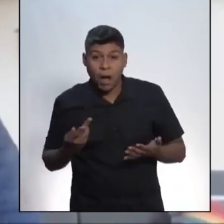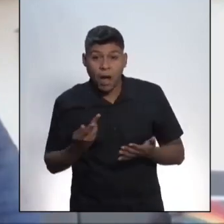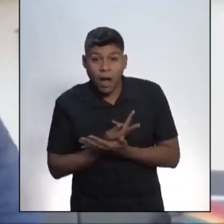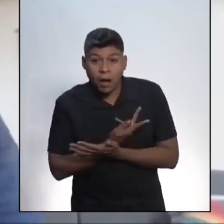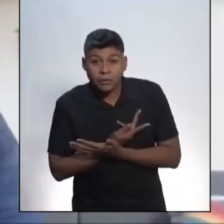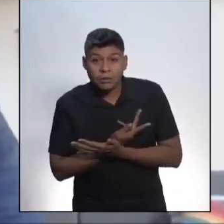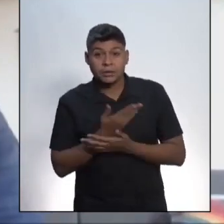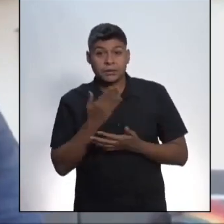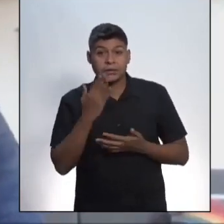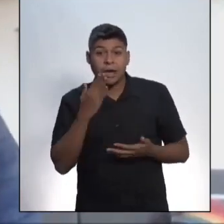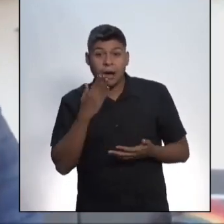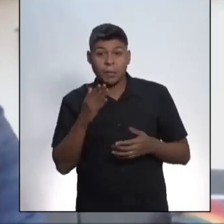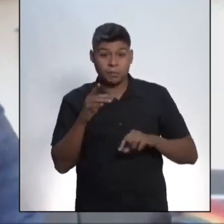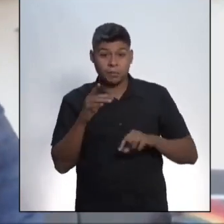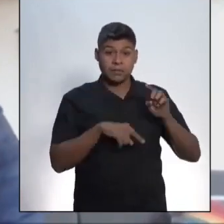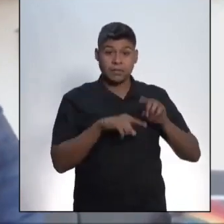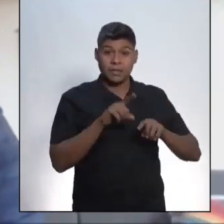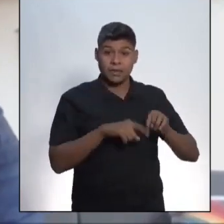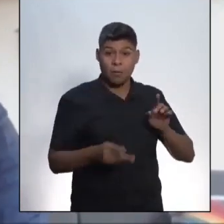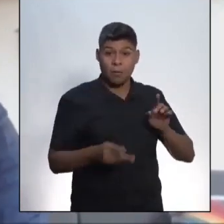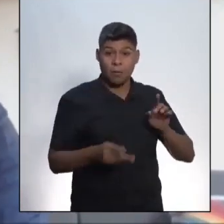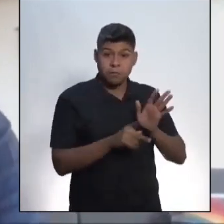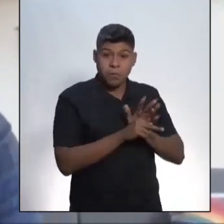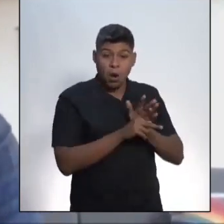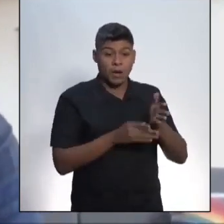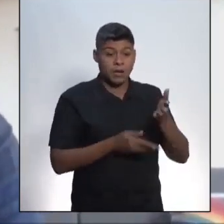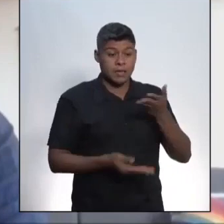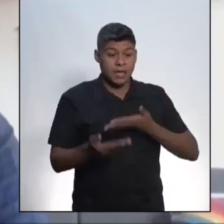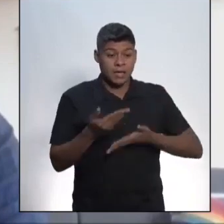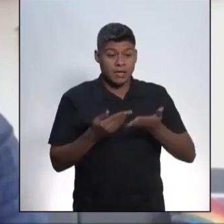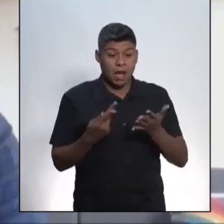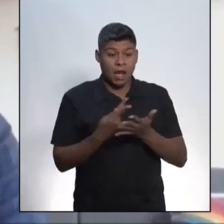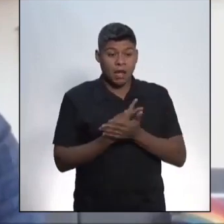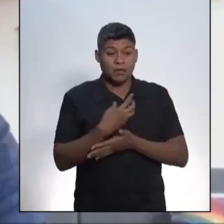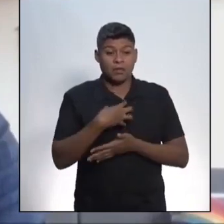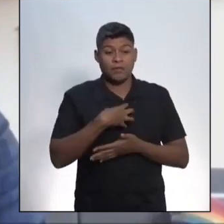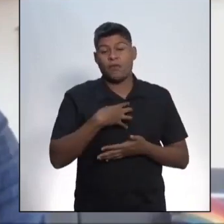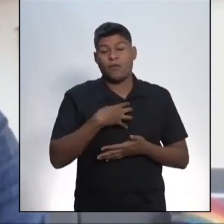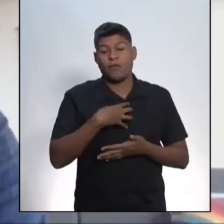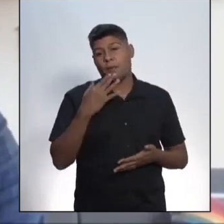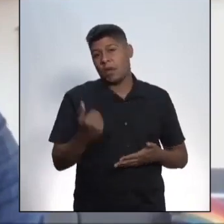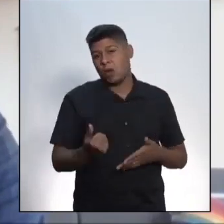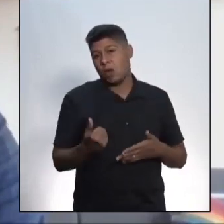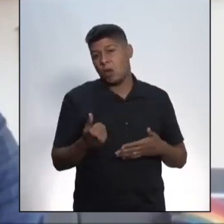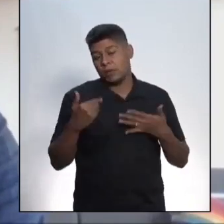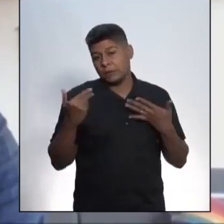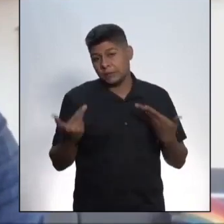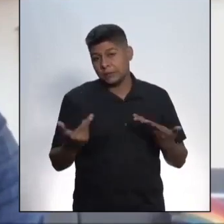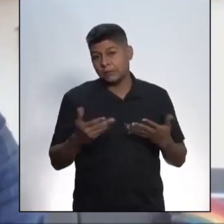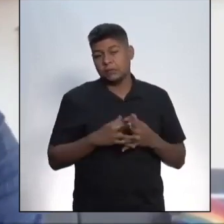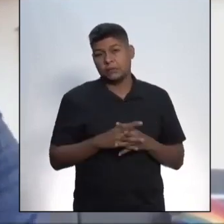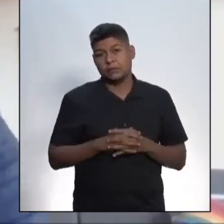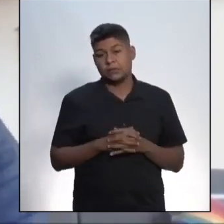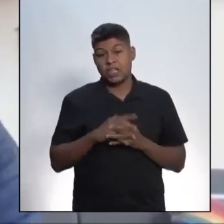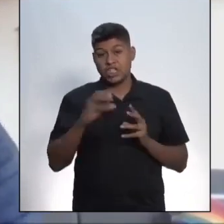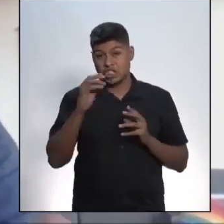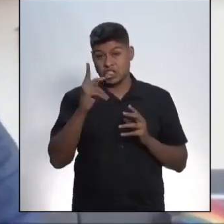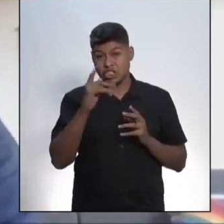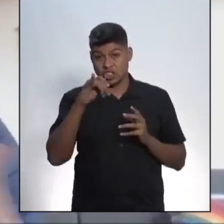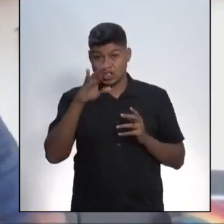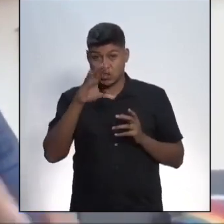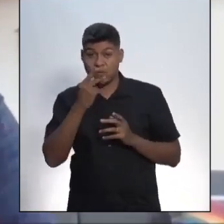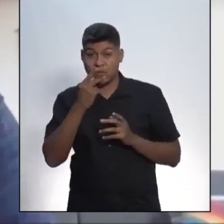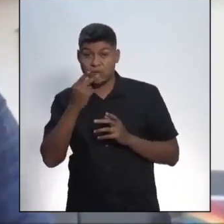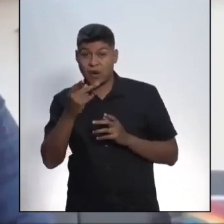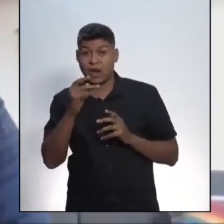coisa é a gente dar esses recursos para que essa interação aconteça da melhor forma. Então, quando o Chico fala,